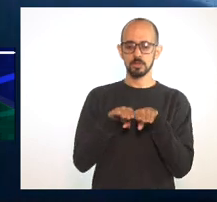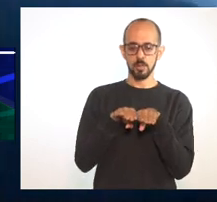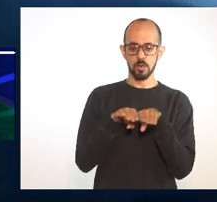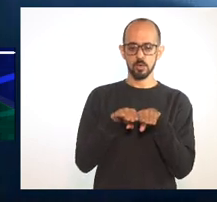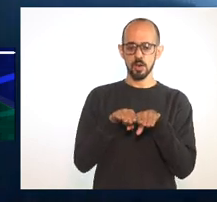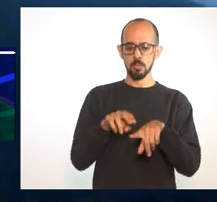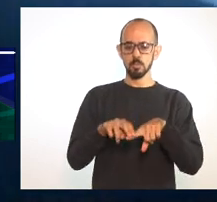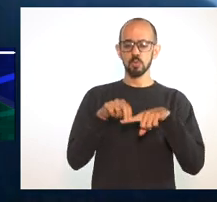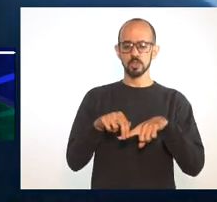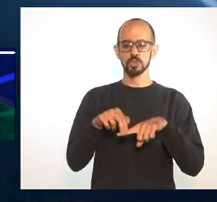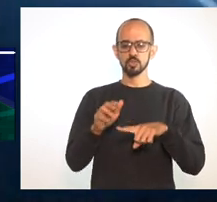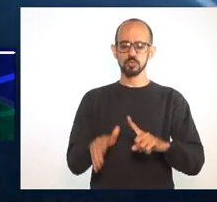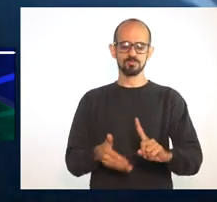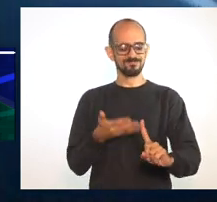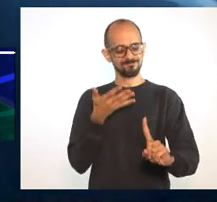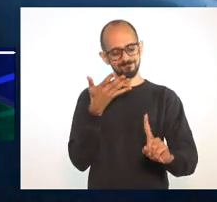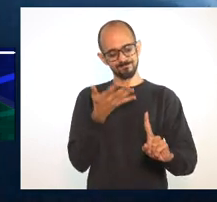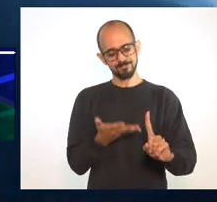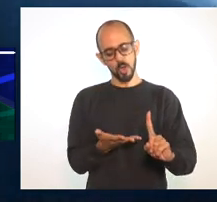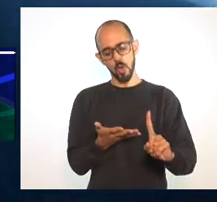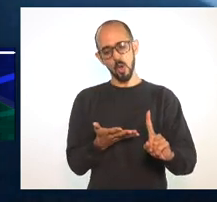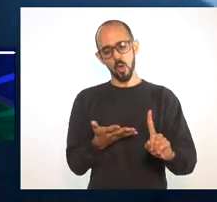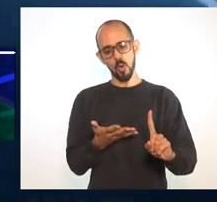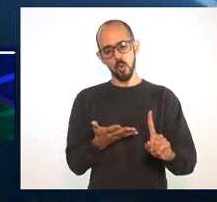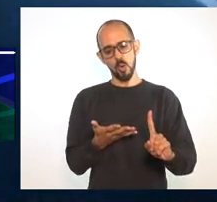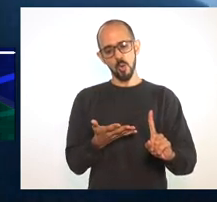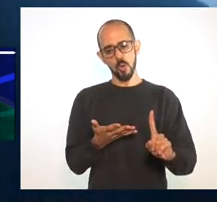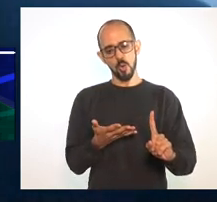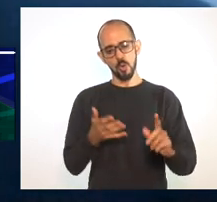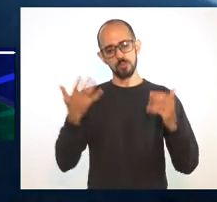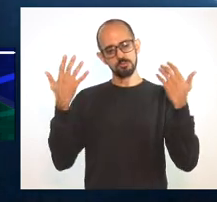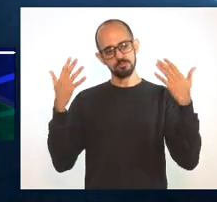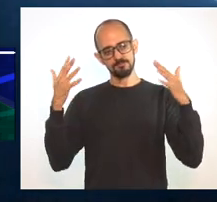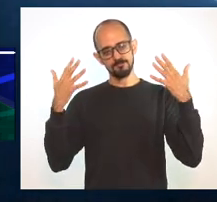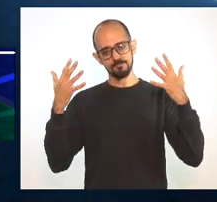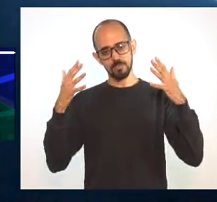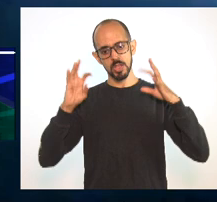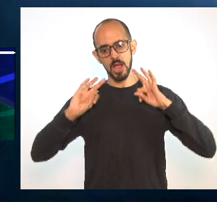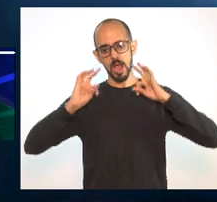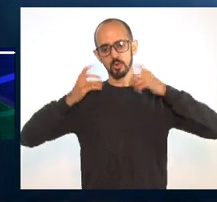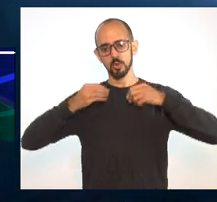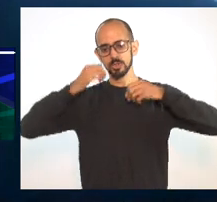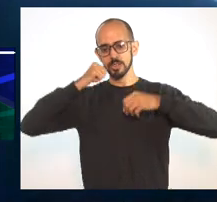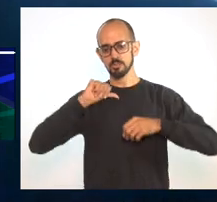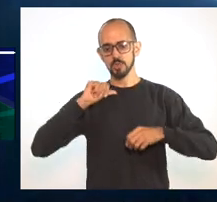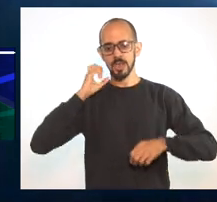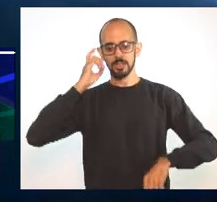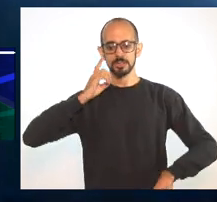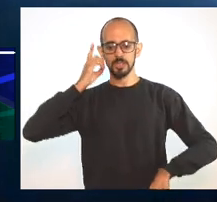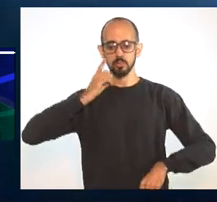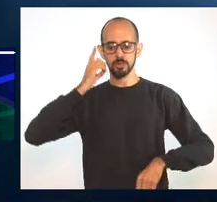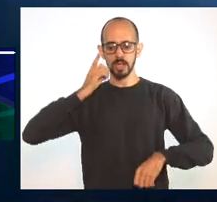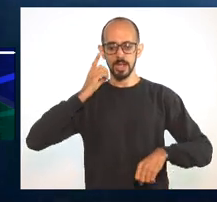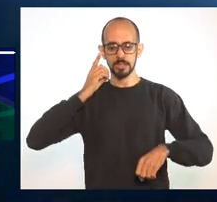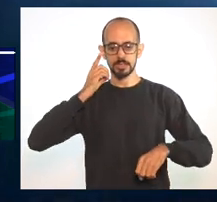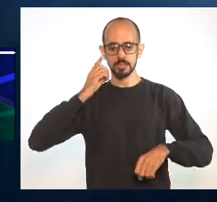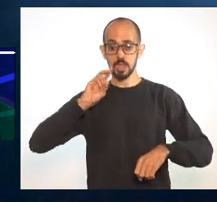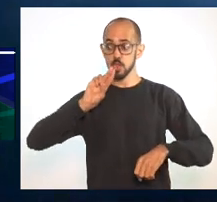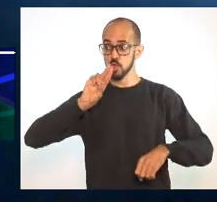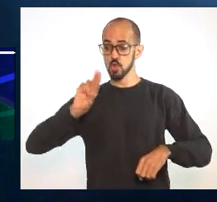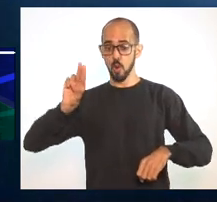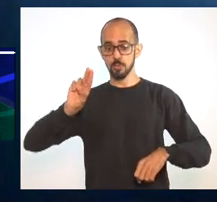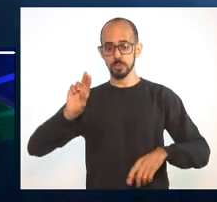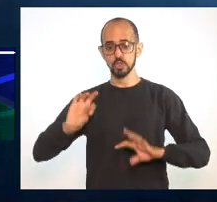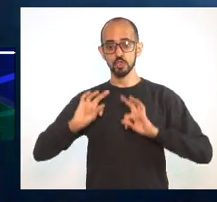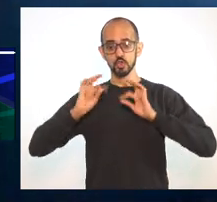as mulheres, todas as deputadas valorosas dessa LERJ e, em nome de